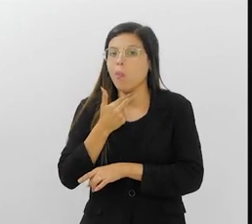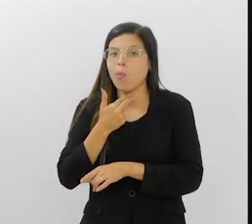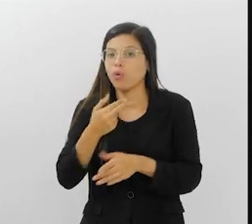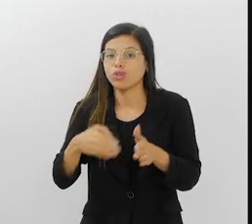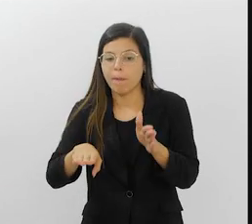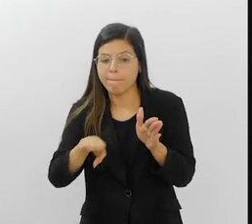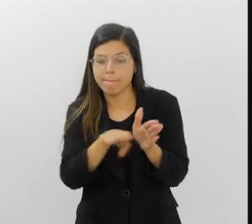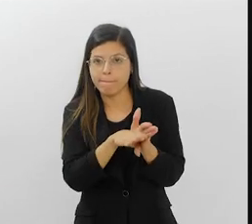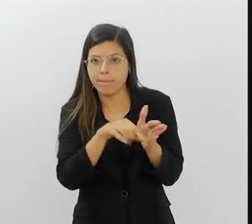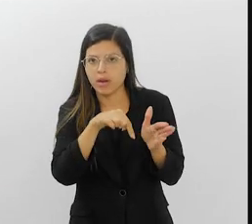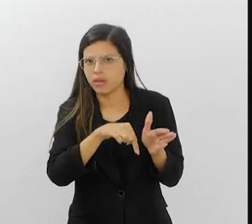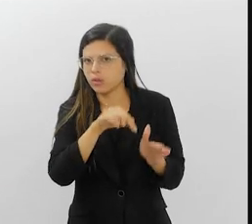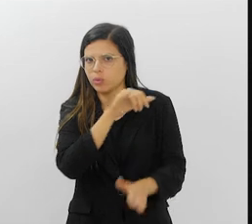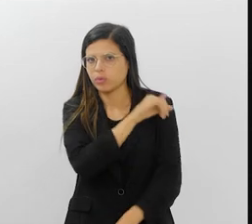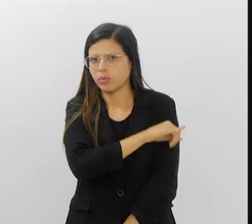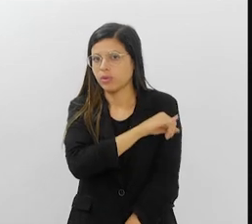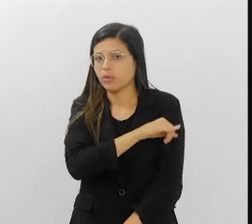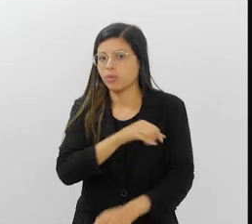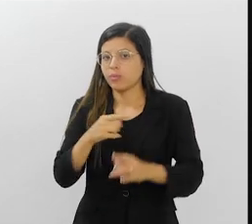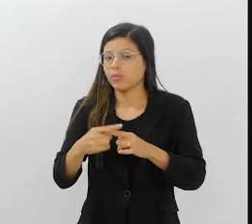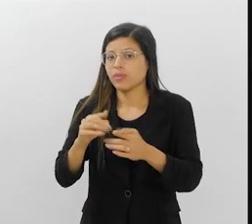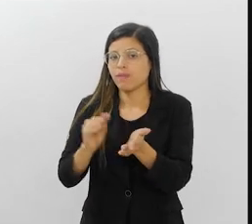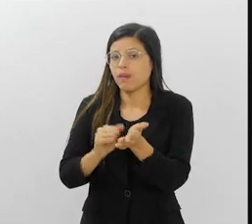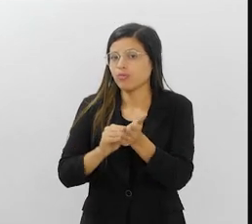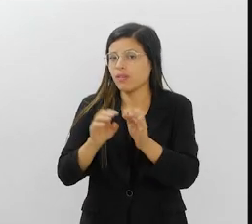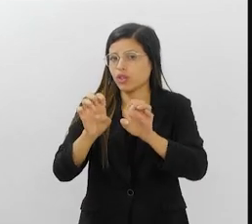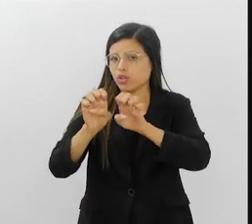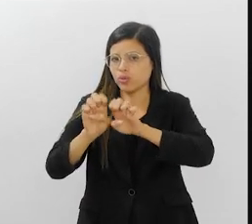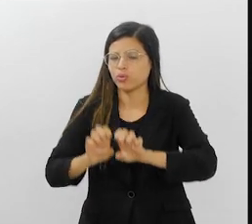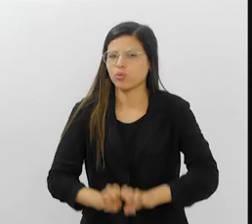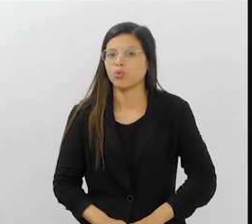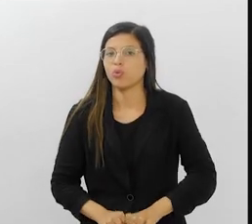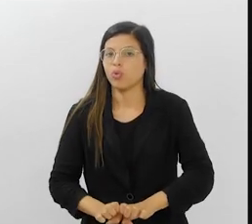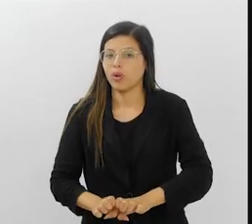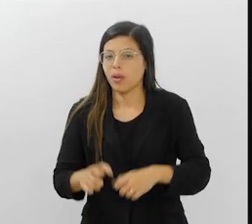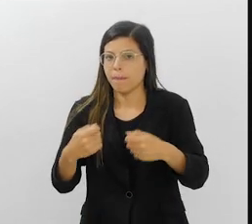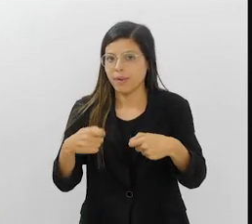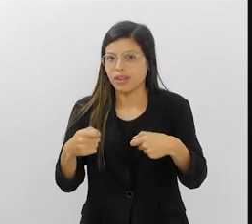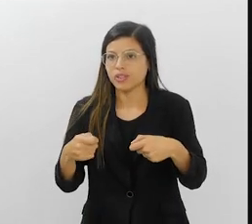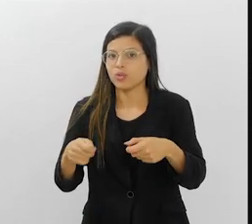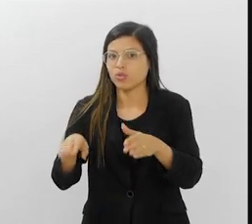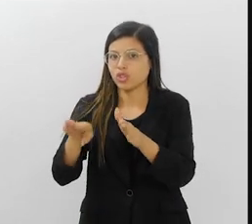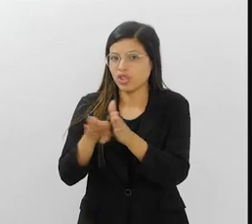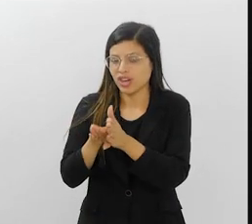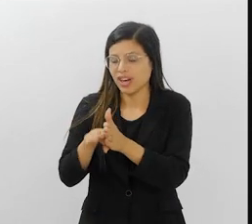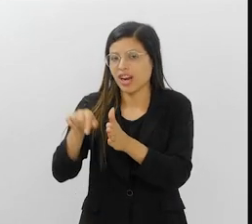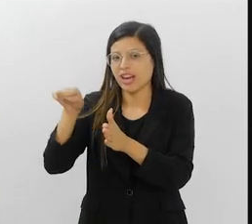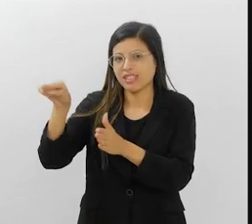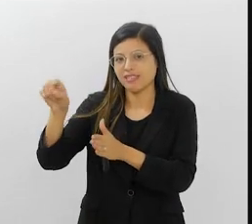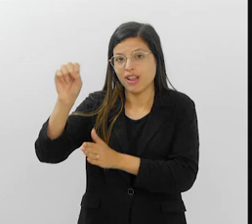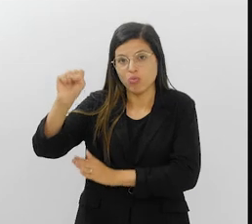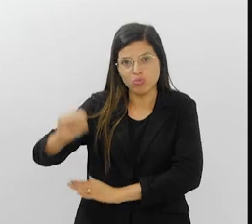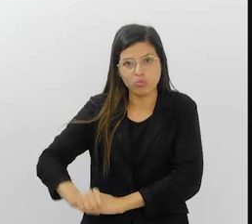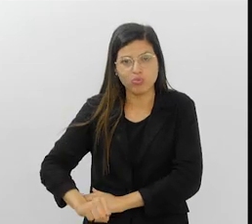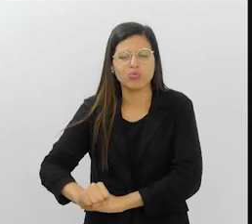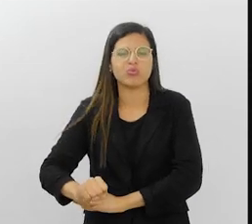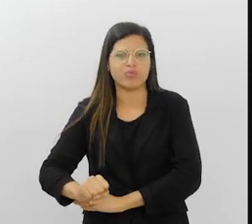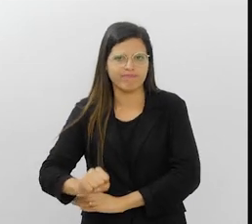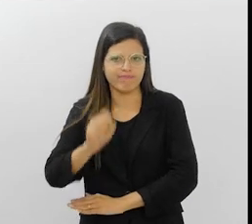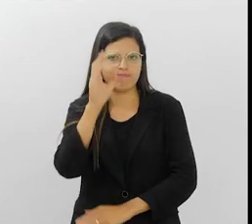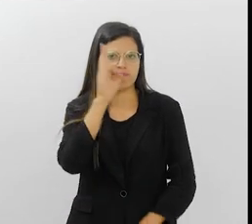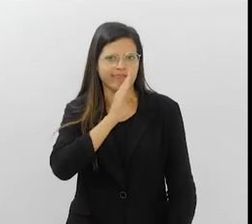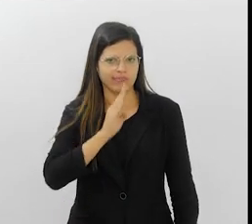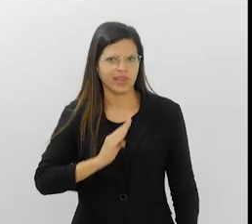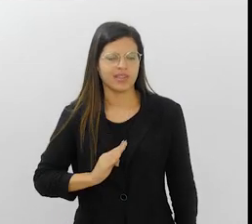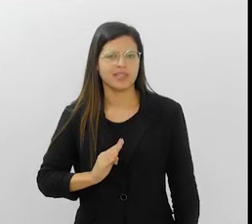pôde aportar aqui no Rio, porque não tinha estrutura para isso. Ele aportou no porto de Tubarão, no sul